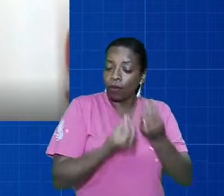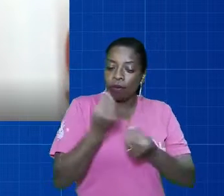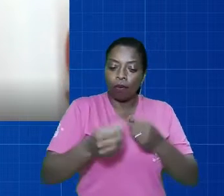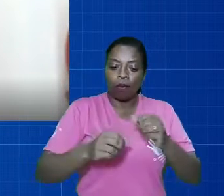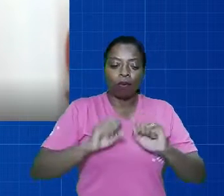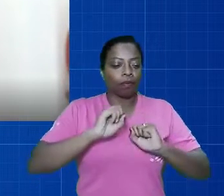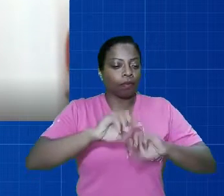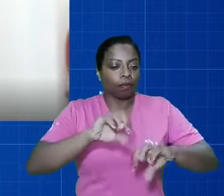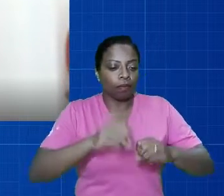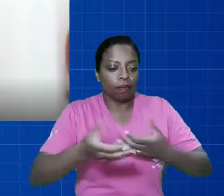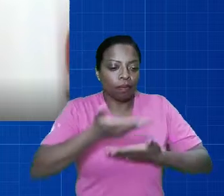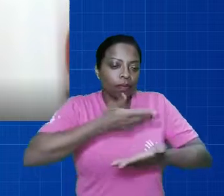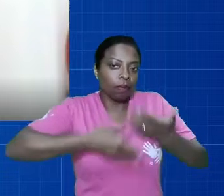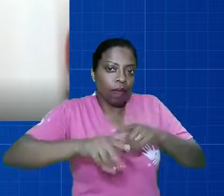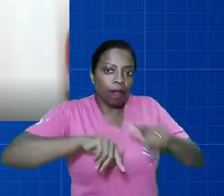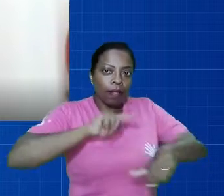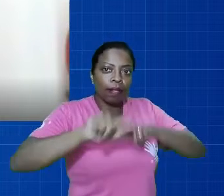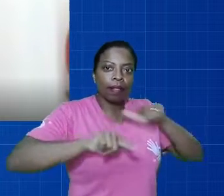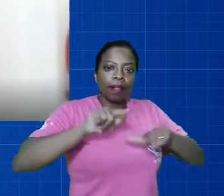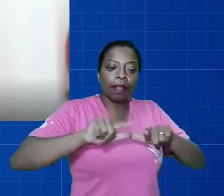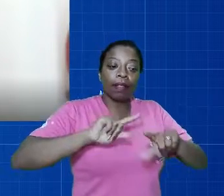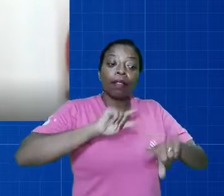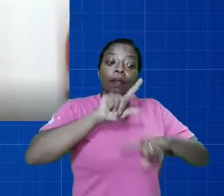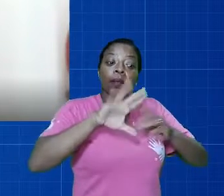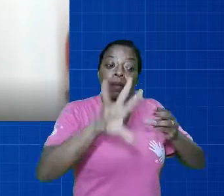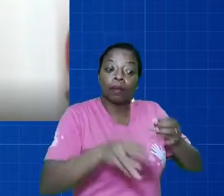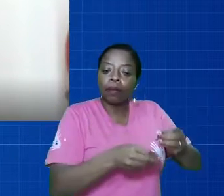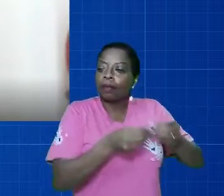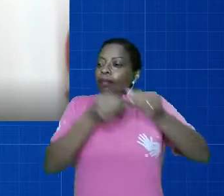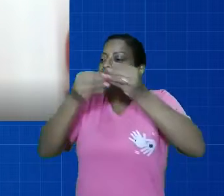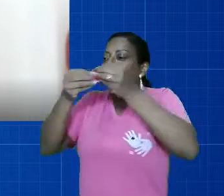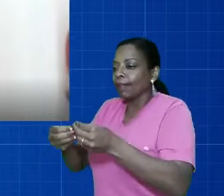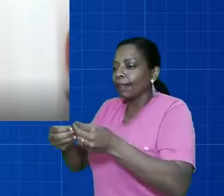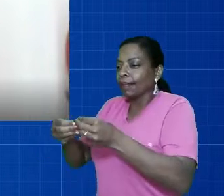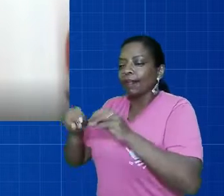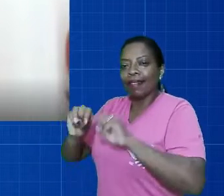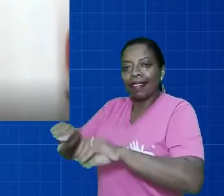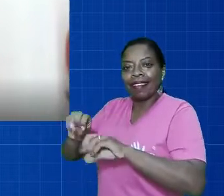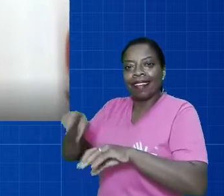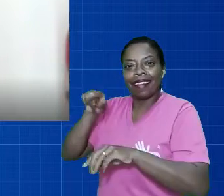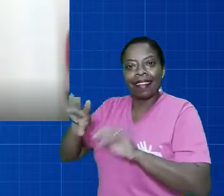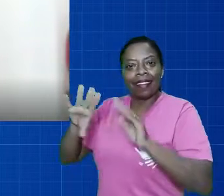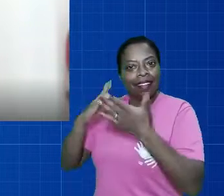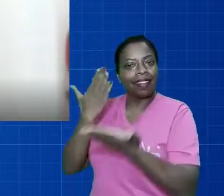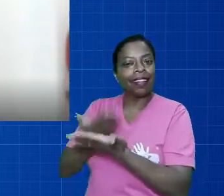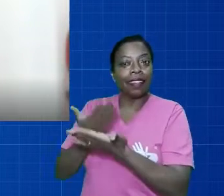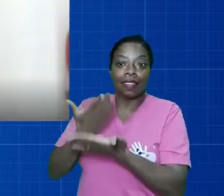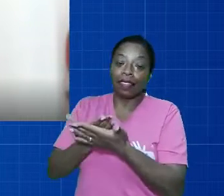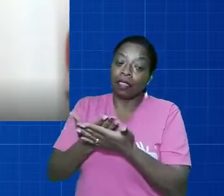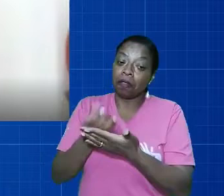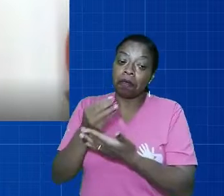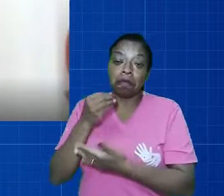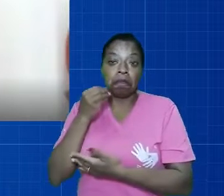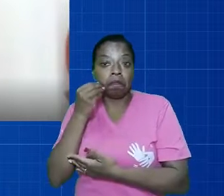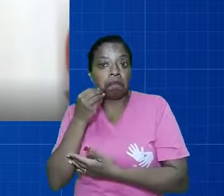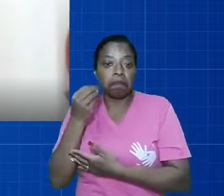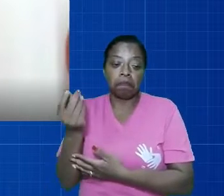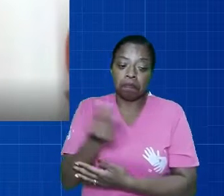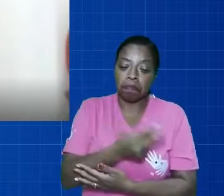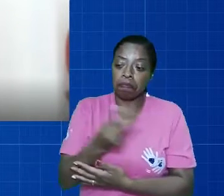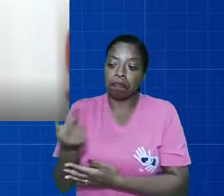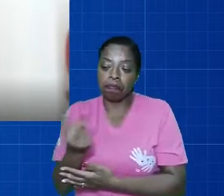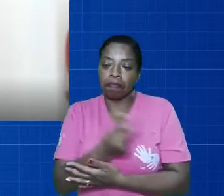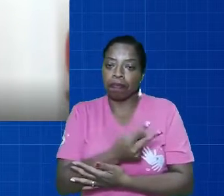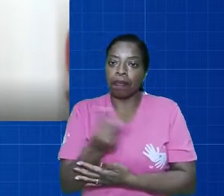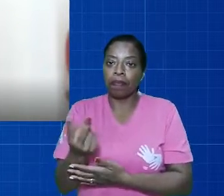com os alunos e depois, né, levar isso para a escola. Então, e essas questões, elas também